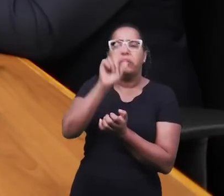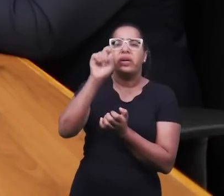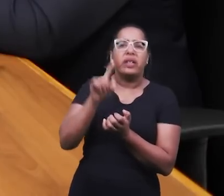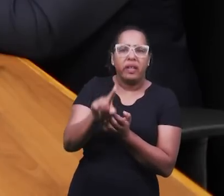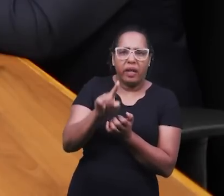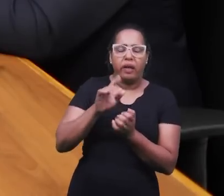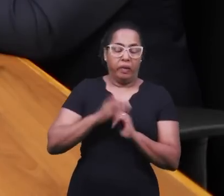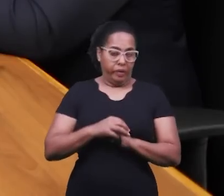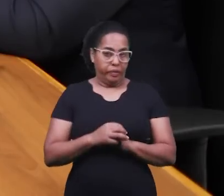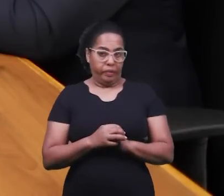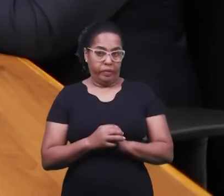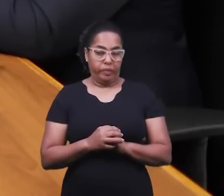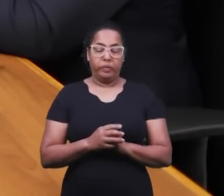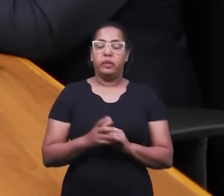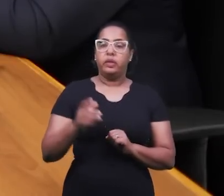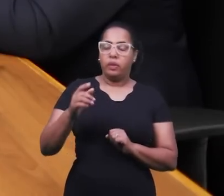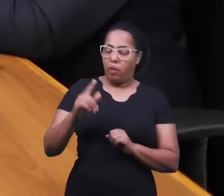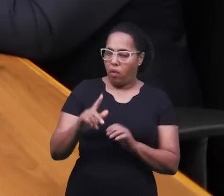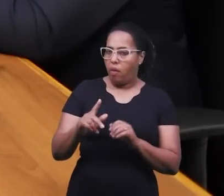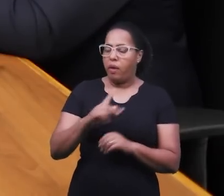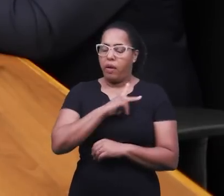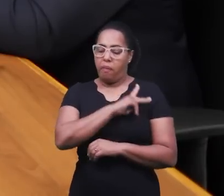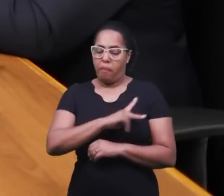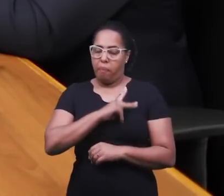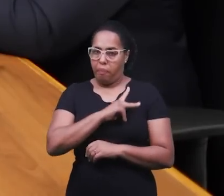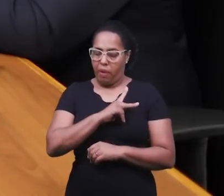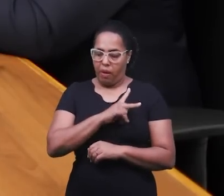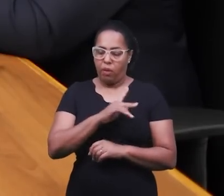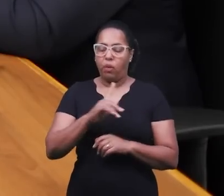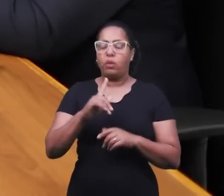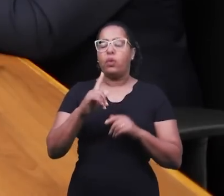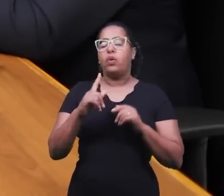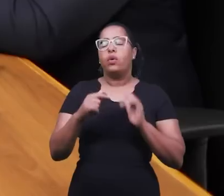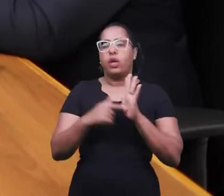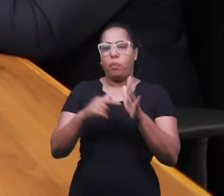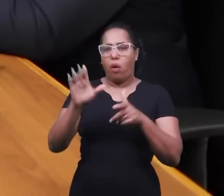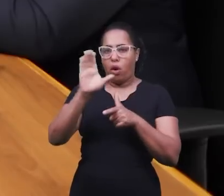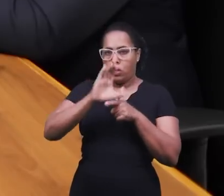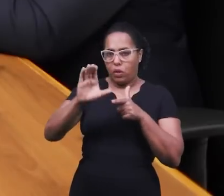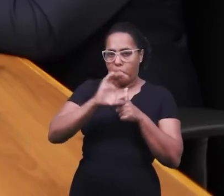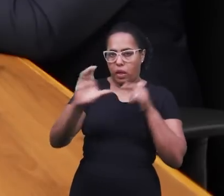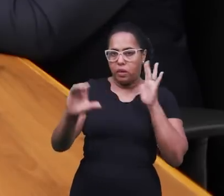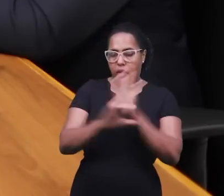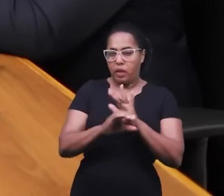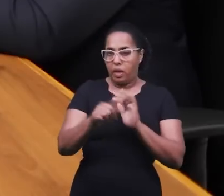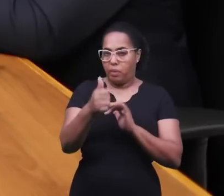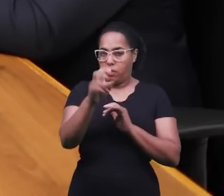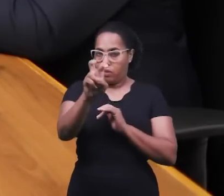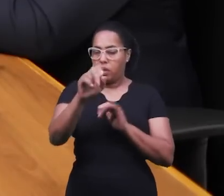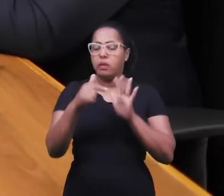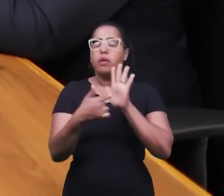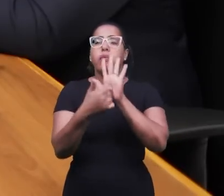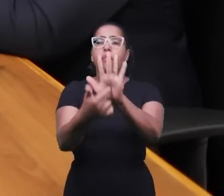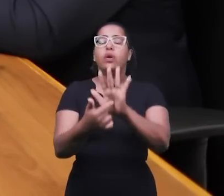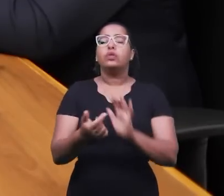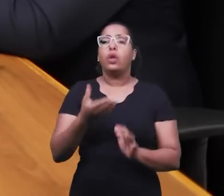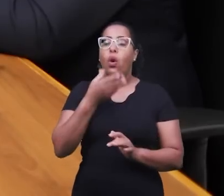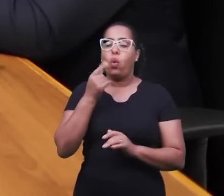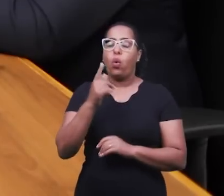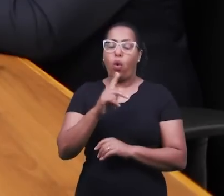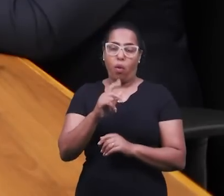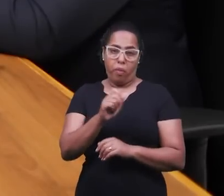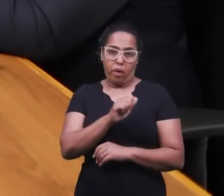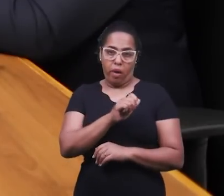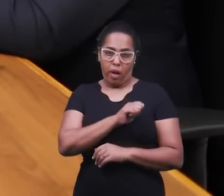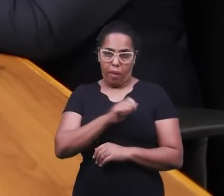nós nos situarmos melhor, nós vamos lá na carta de Paulo aos Coríntios, a primeira carta de Paulo aos Coríntios, do capítulo 15, o apóstolo Paulo vai falar